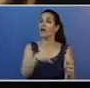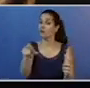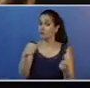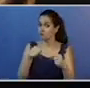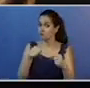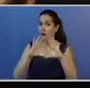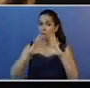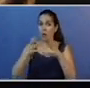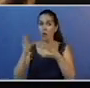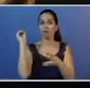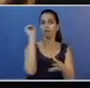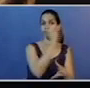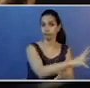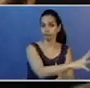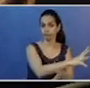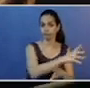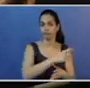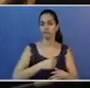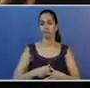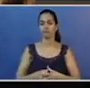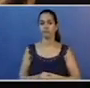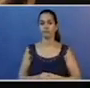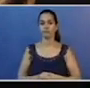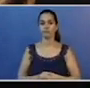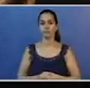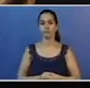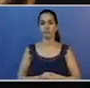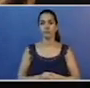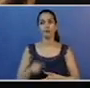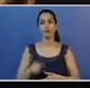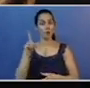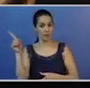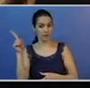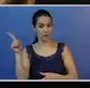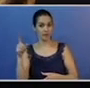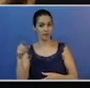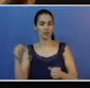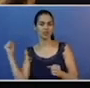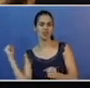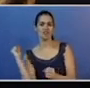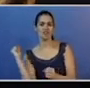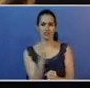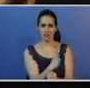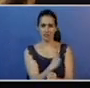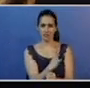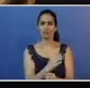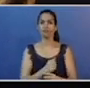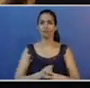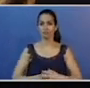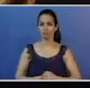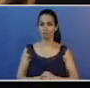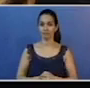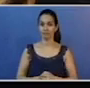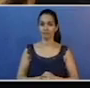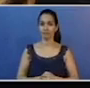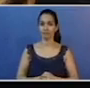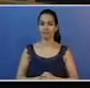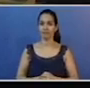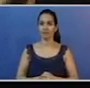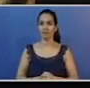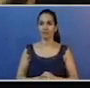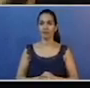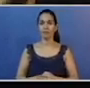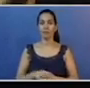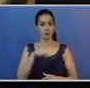a bola dentro do gol do time que você está jogando contra. Por isso que ele é considerado um esporte de quê? De invasão. Você invade o campo do adversário